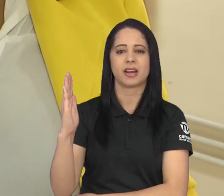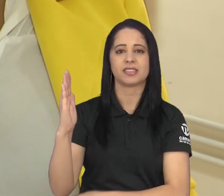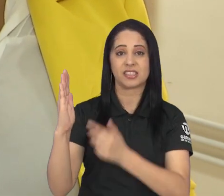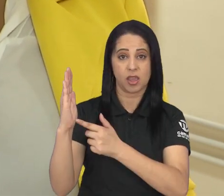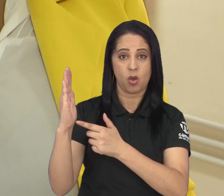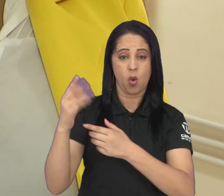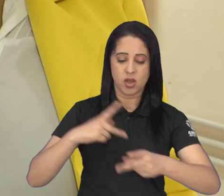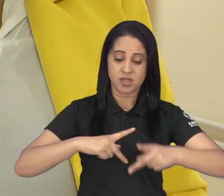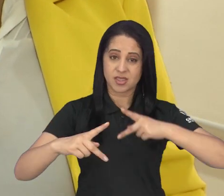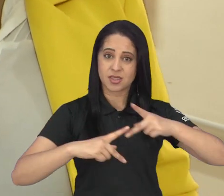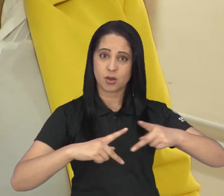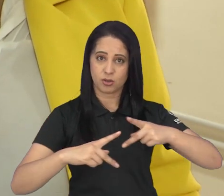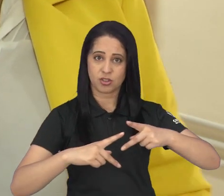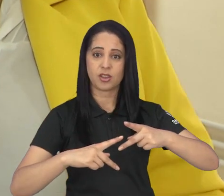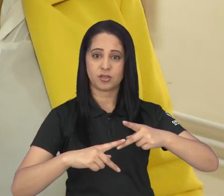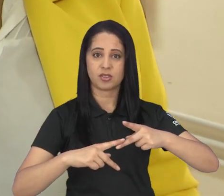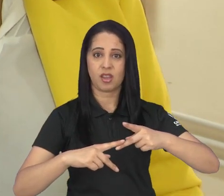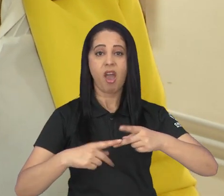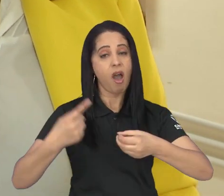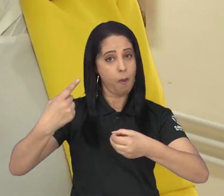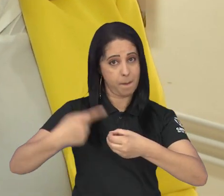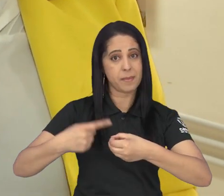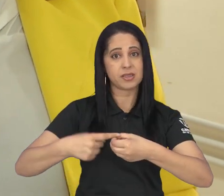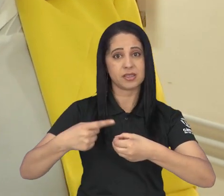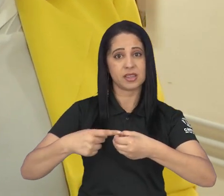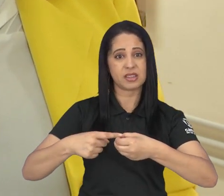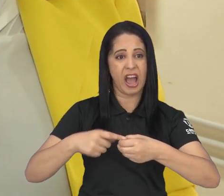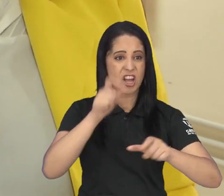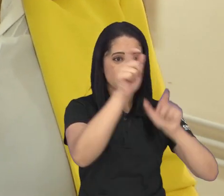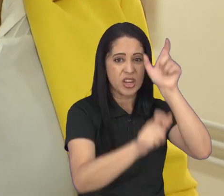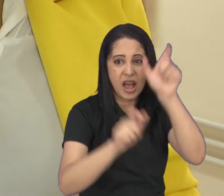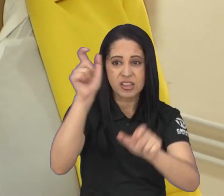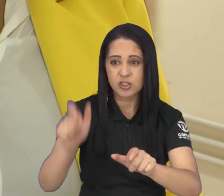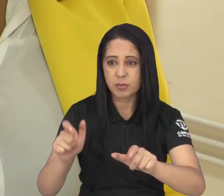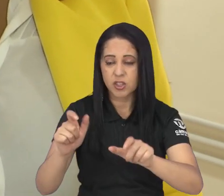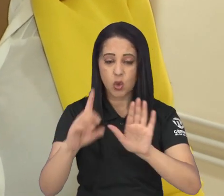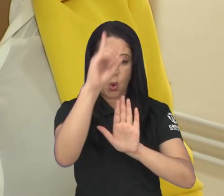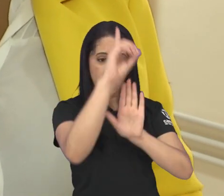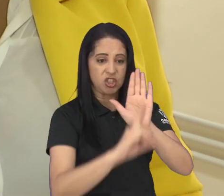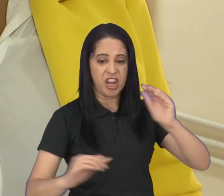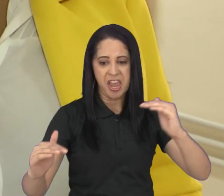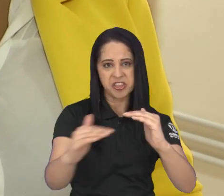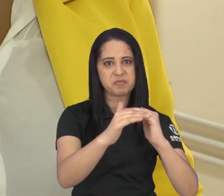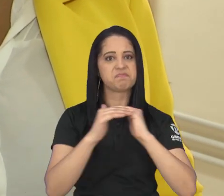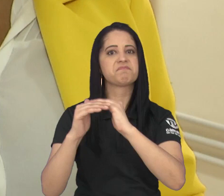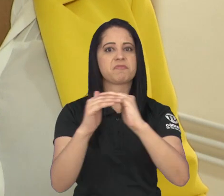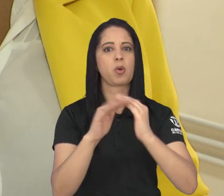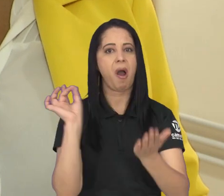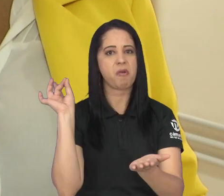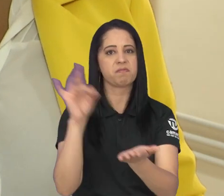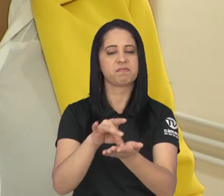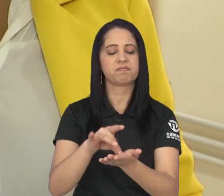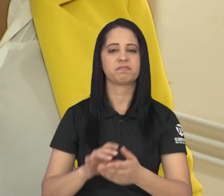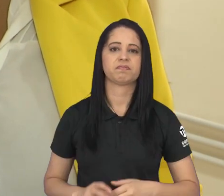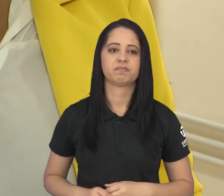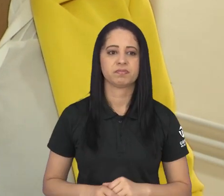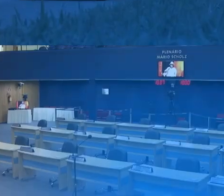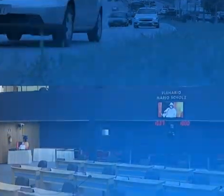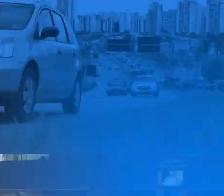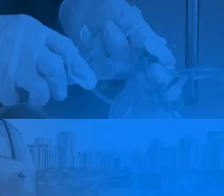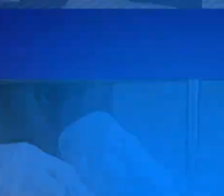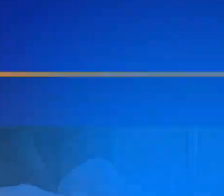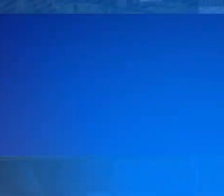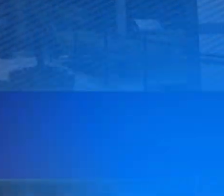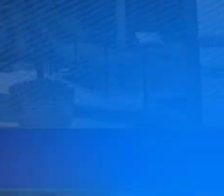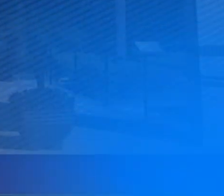Brasil São José dos Campos é uma cidade onde todas as pessoas têm seus direitos assegurados igualmente